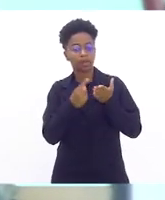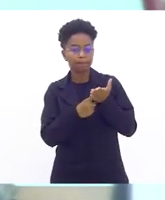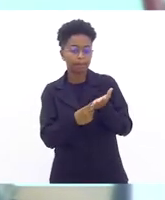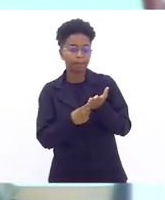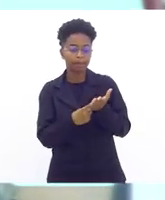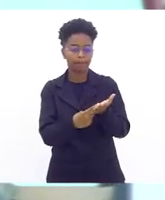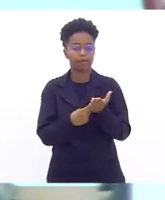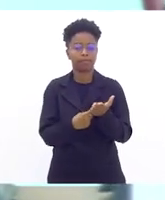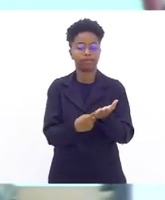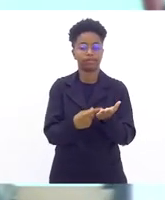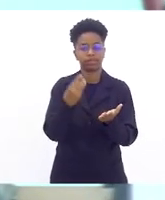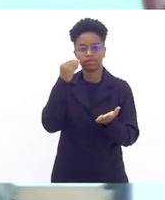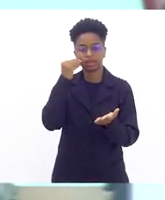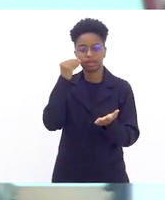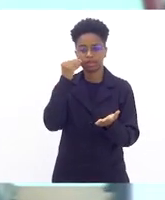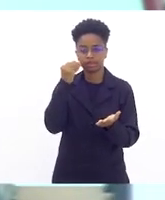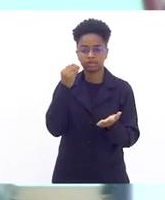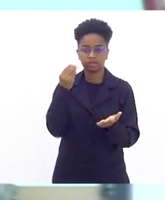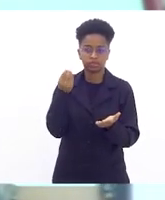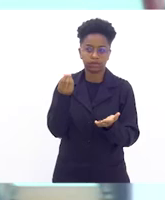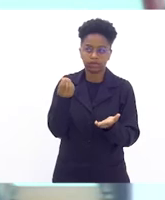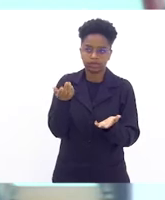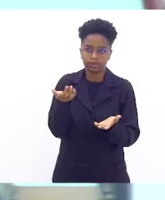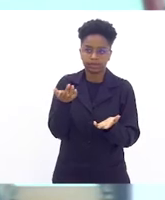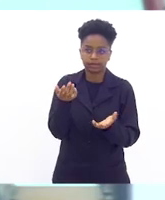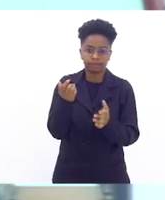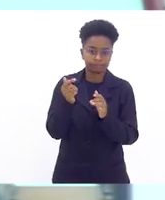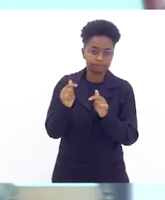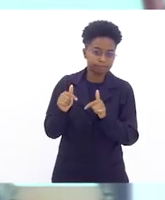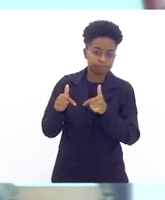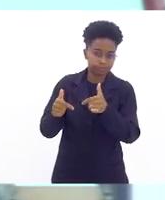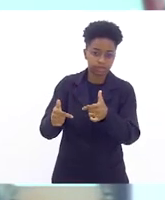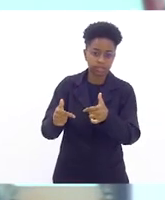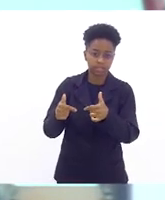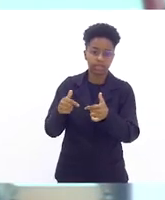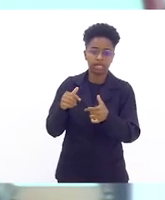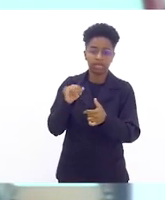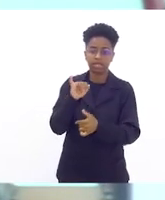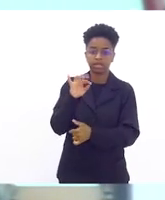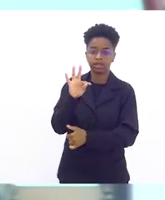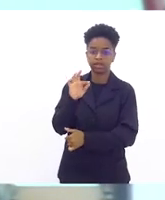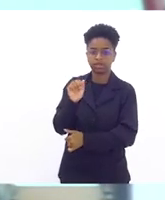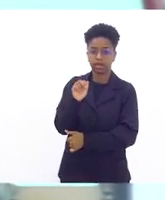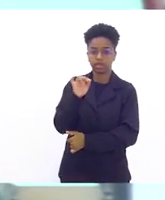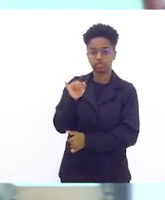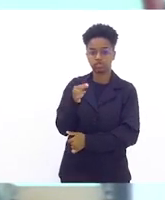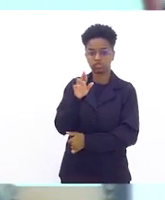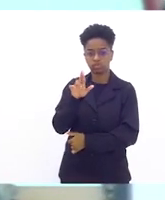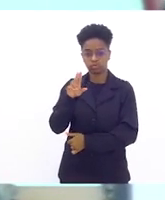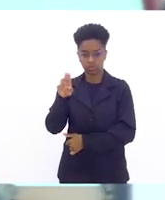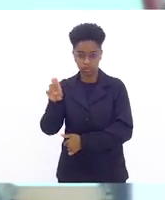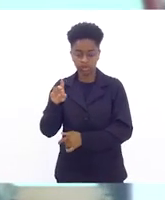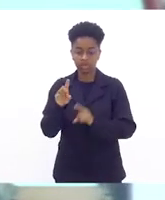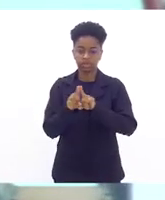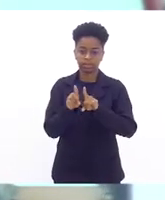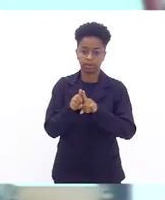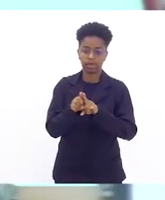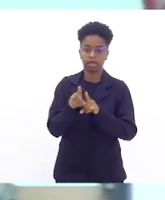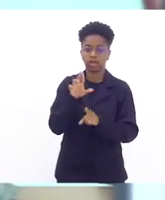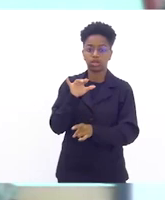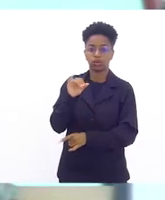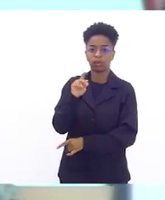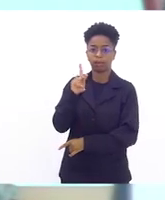de de fazer exatamente quem tá fazendo um canal de Itajuru fazendo canal da veplan ficar o canal da